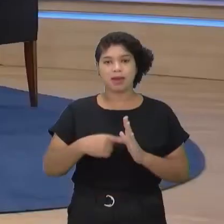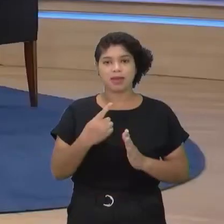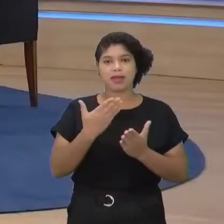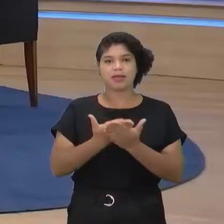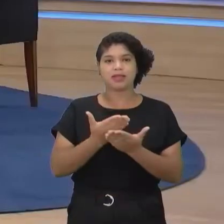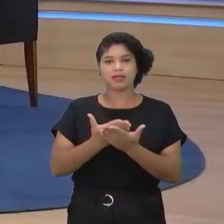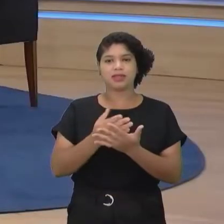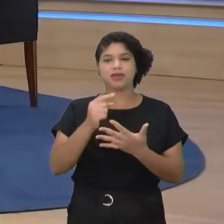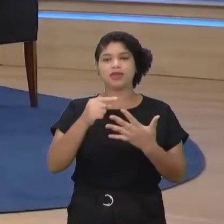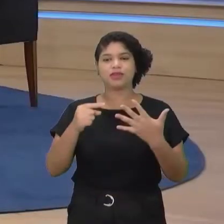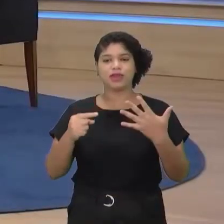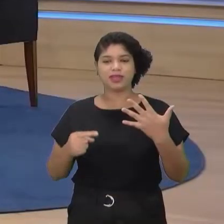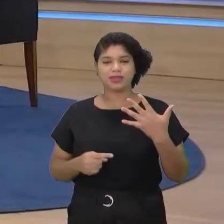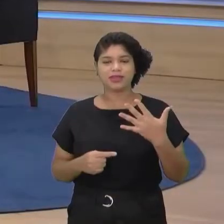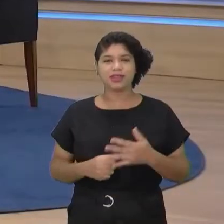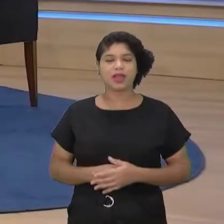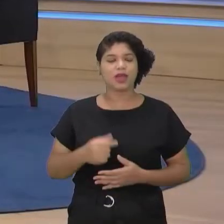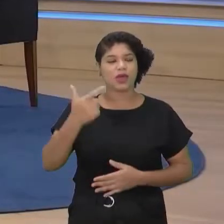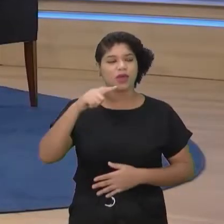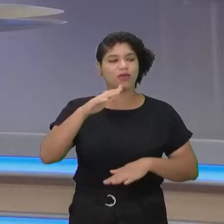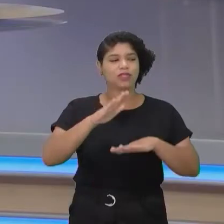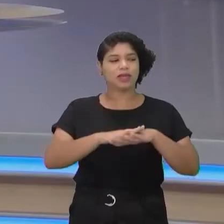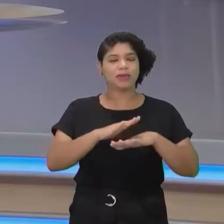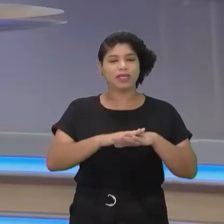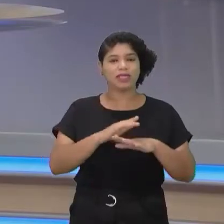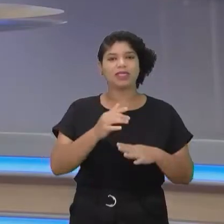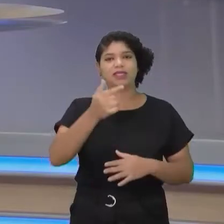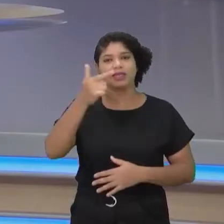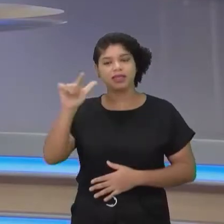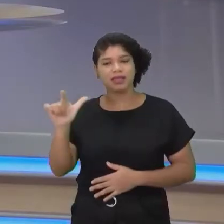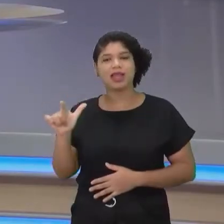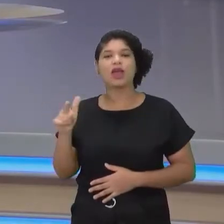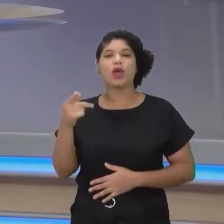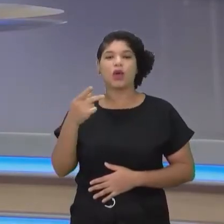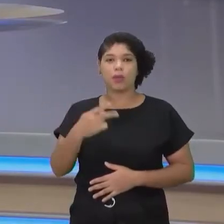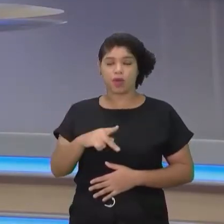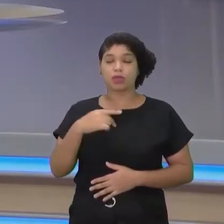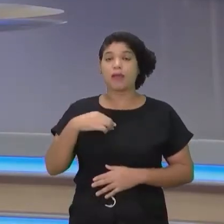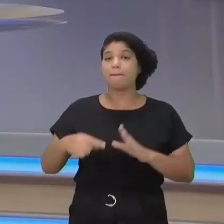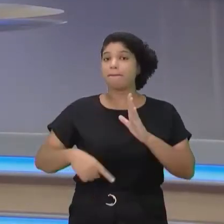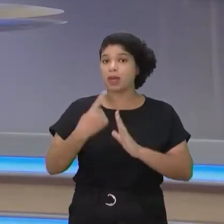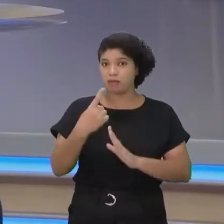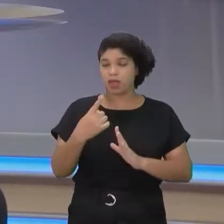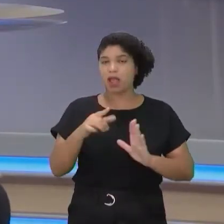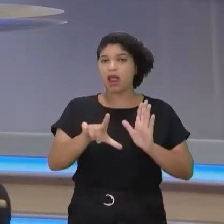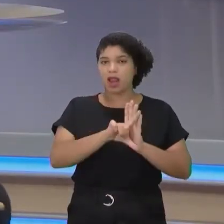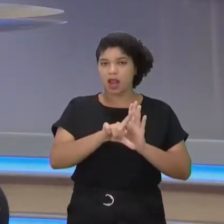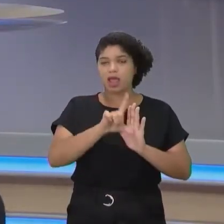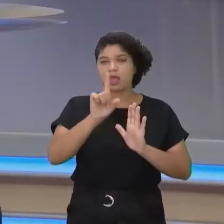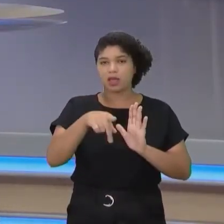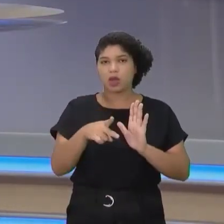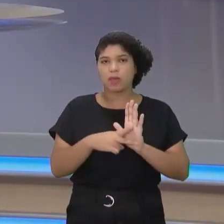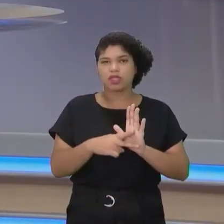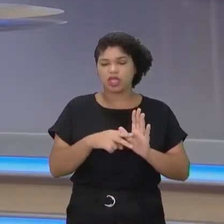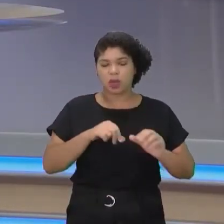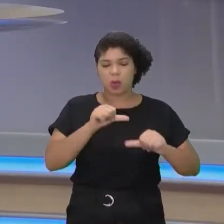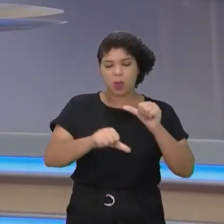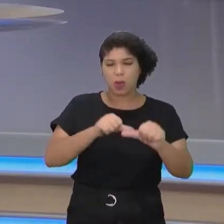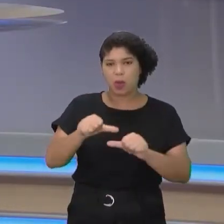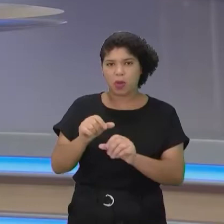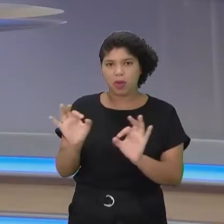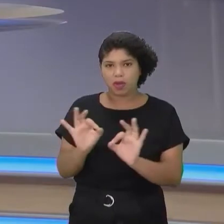ver. Legal. Então tem tudo a ver, né? Mas tem tudo a ver. A primeira lei da termodinâmica, ela fala que nada se cria e nada se destrói, tudo